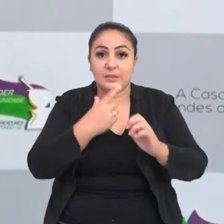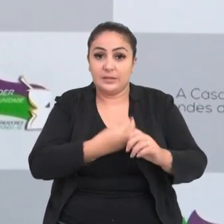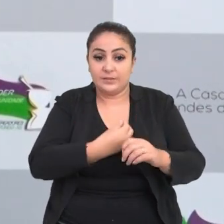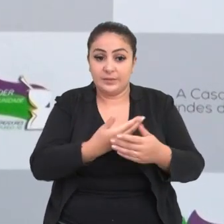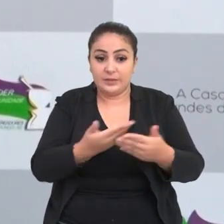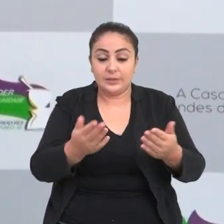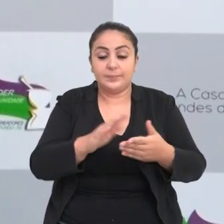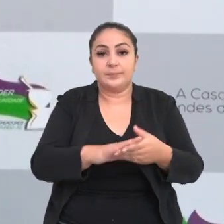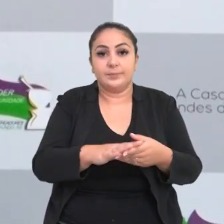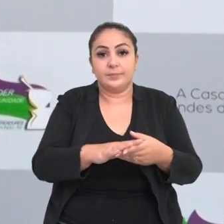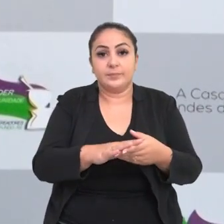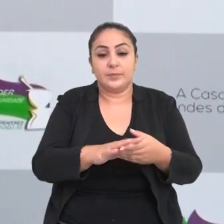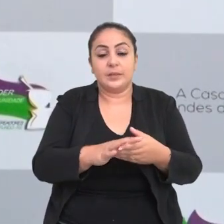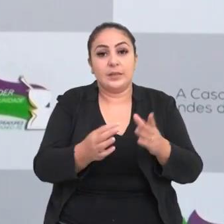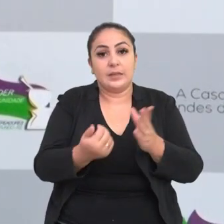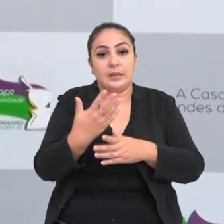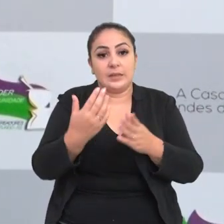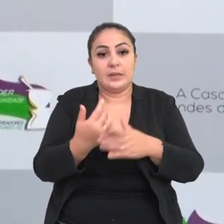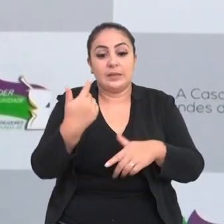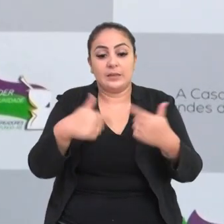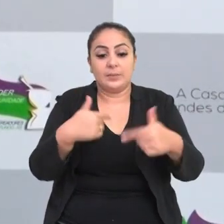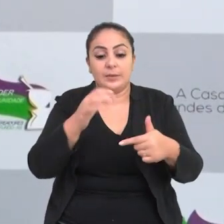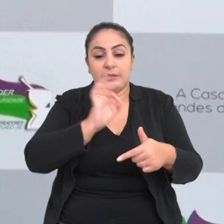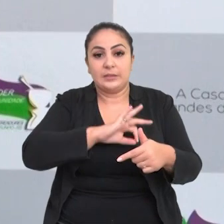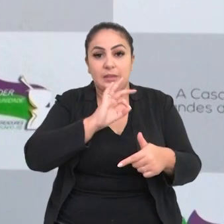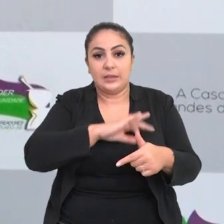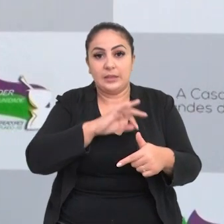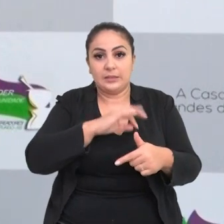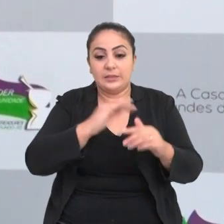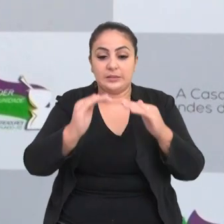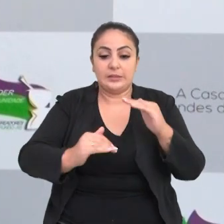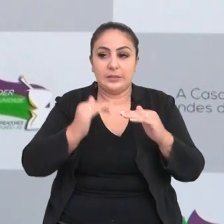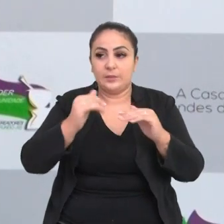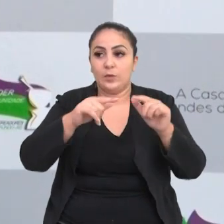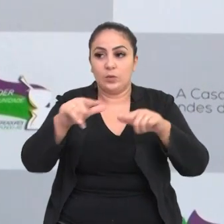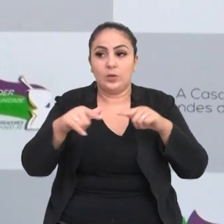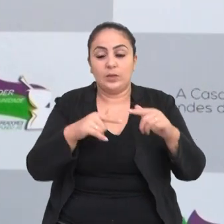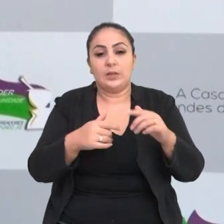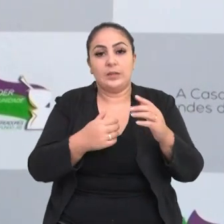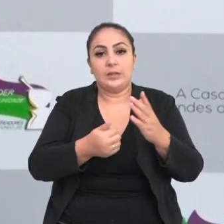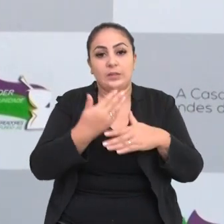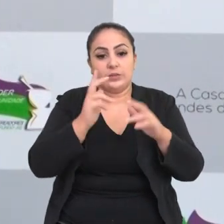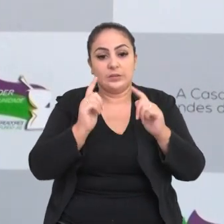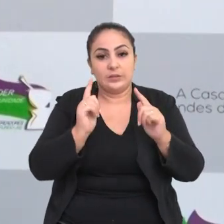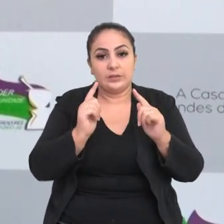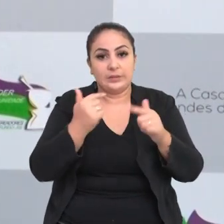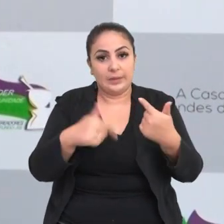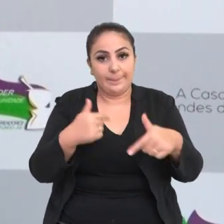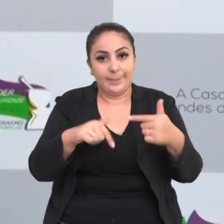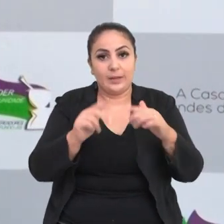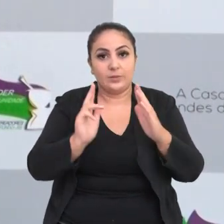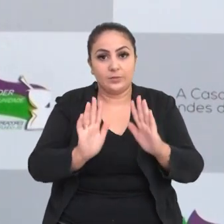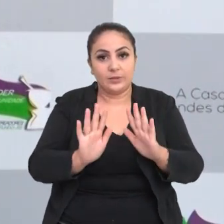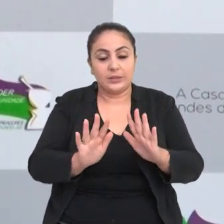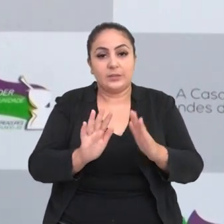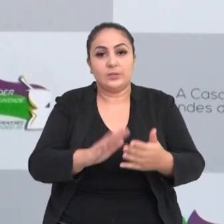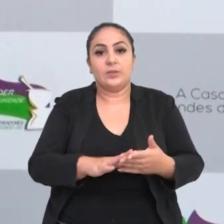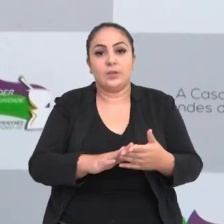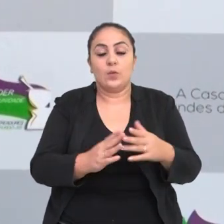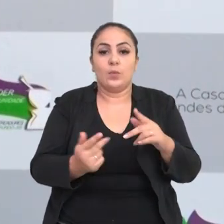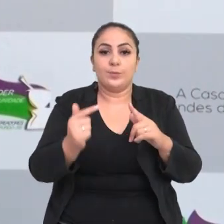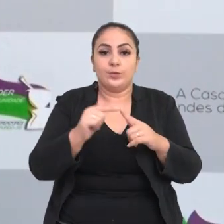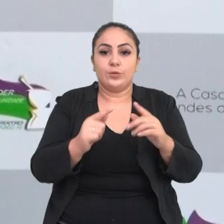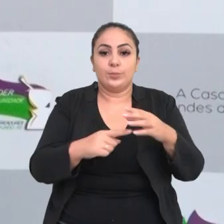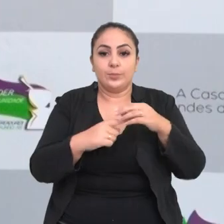estão estabelecidas, geram emprego e renda a nível local, preservando empregos, inclusive, que é muito importante. Então, o